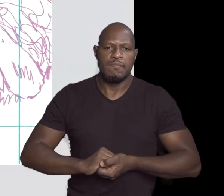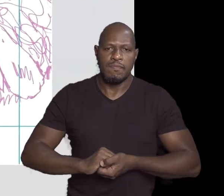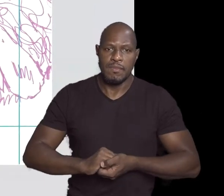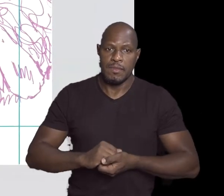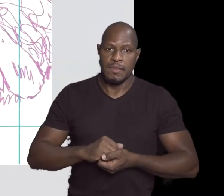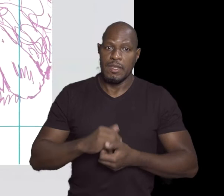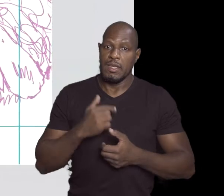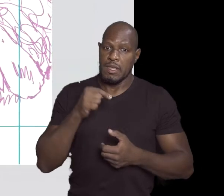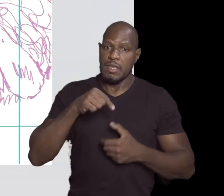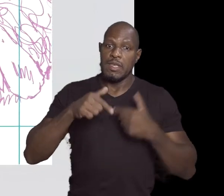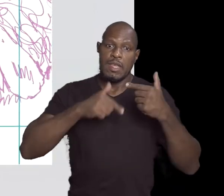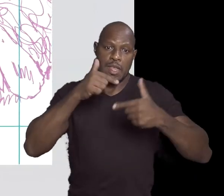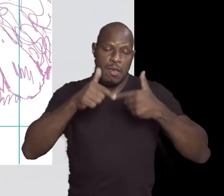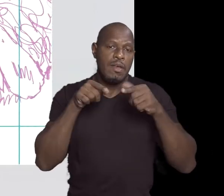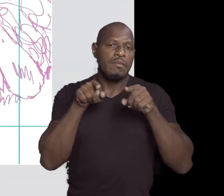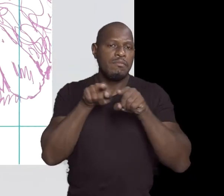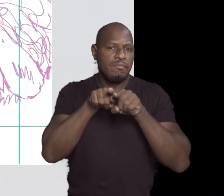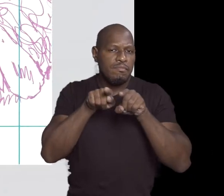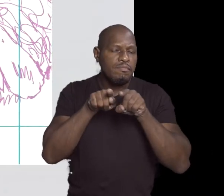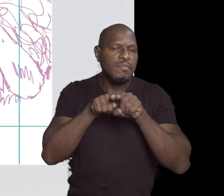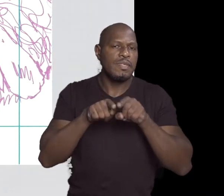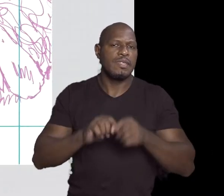Para esse trabalho também